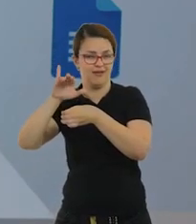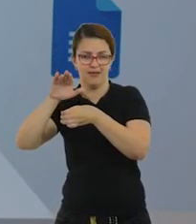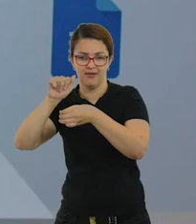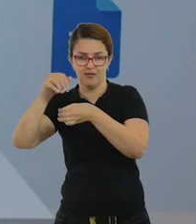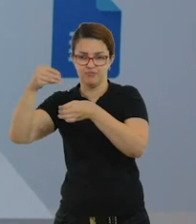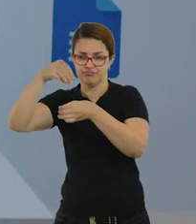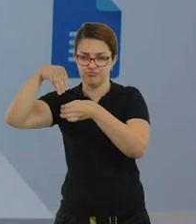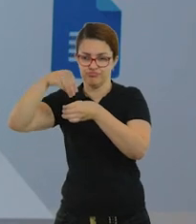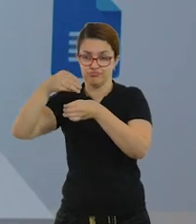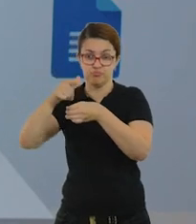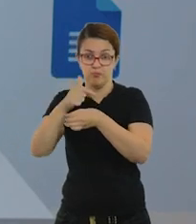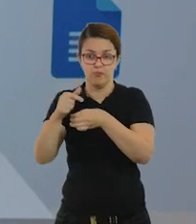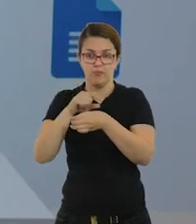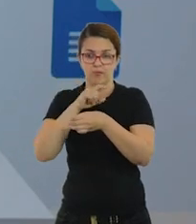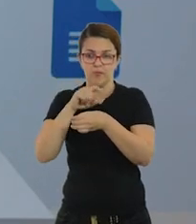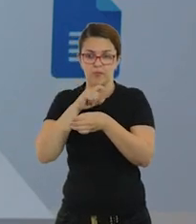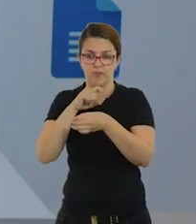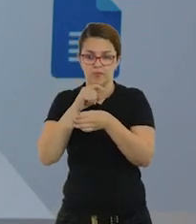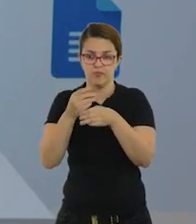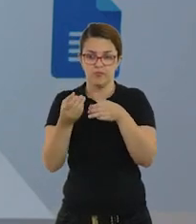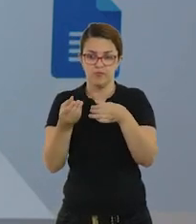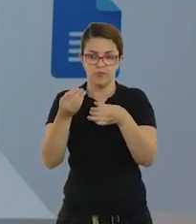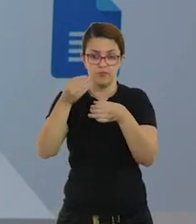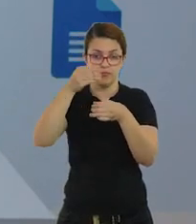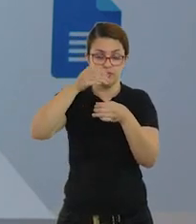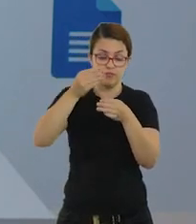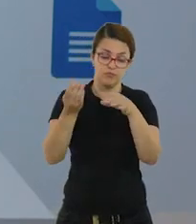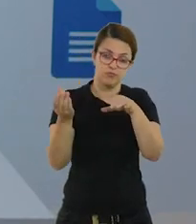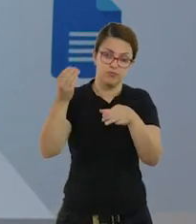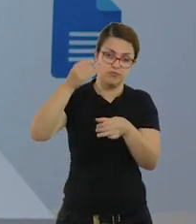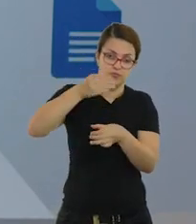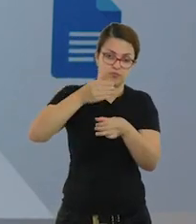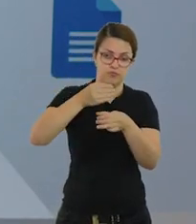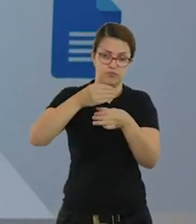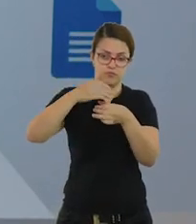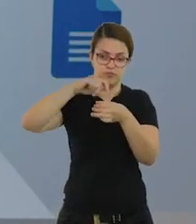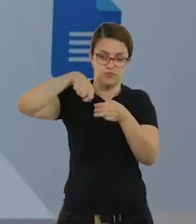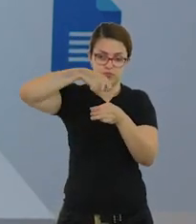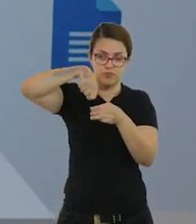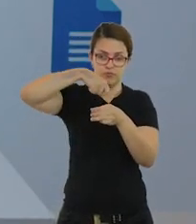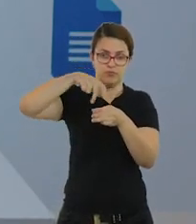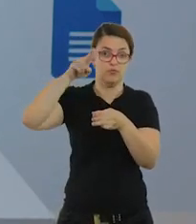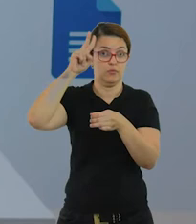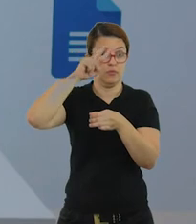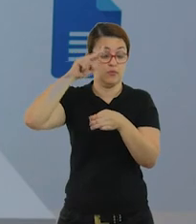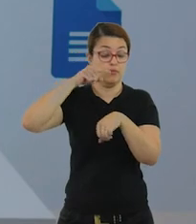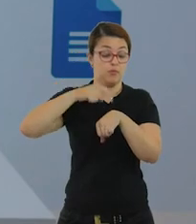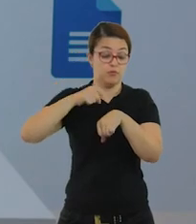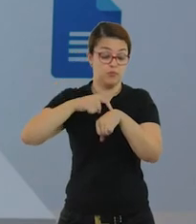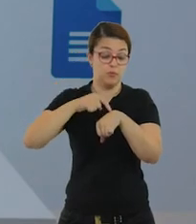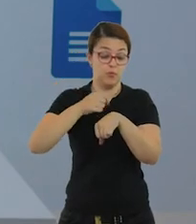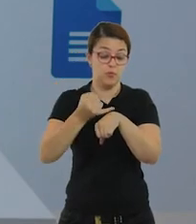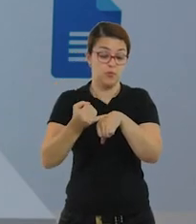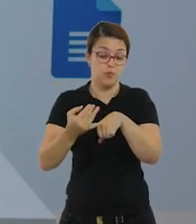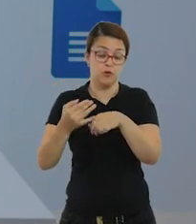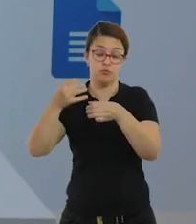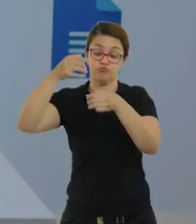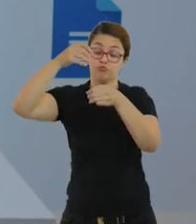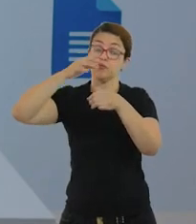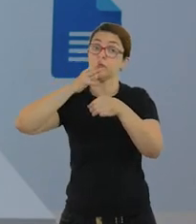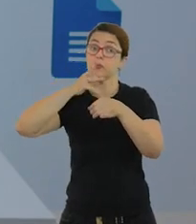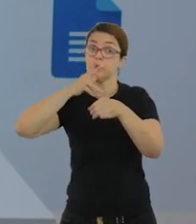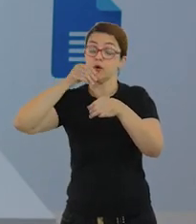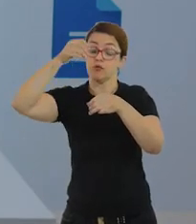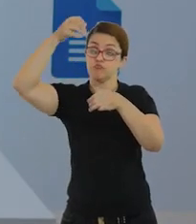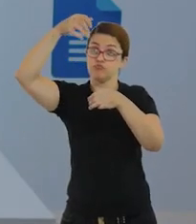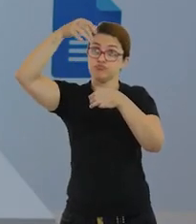nada, você vai colar por cima, tá bom? Aí sua ampulheta vai estar pronta. Não esqueça de medir o tempo no seu celular